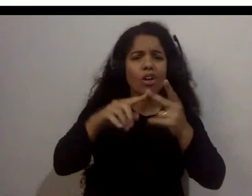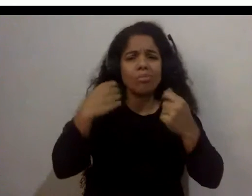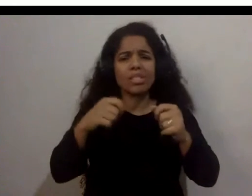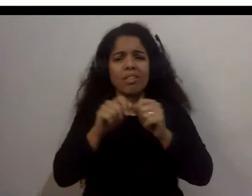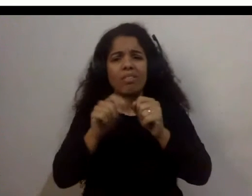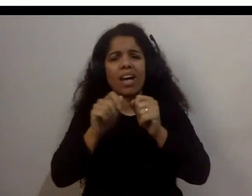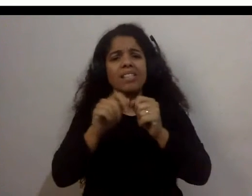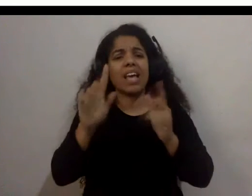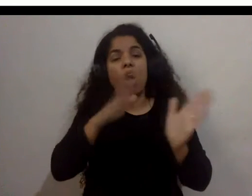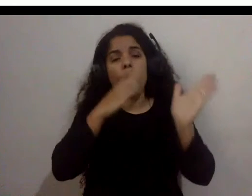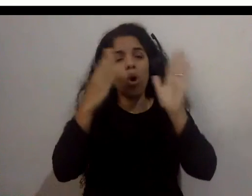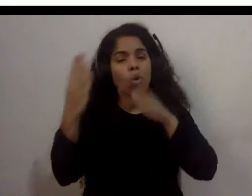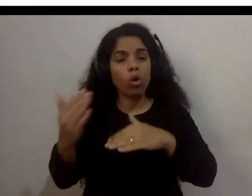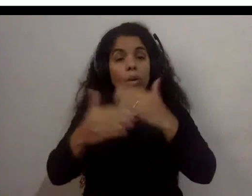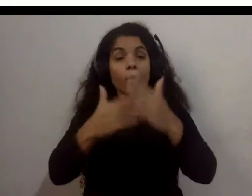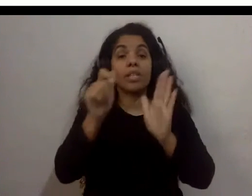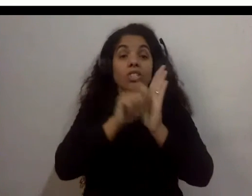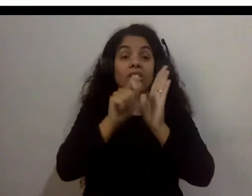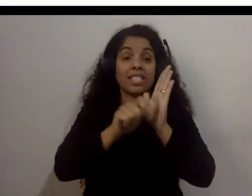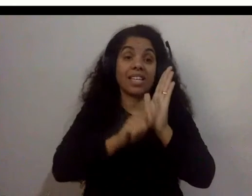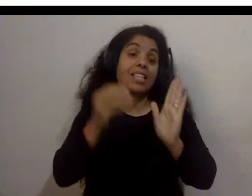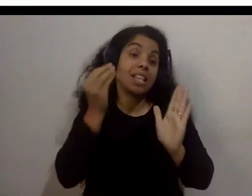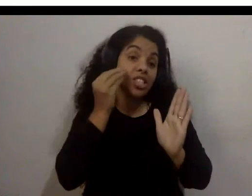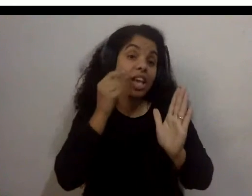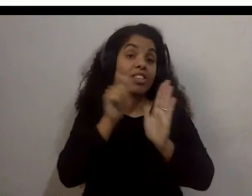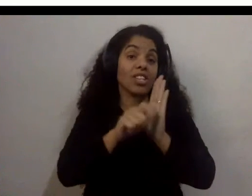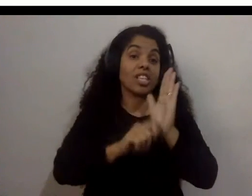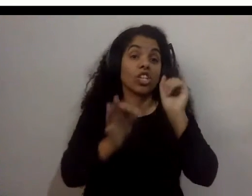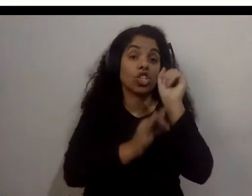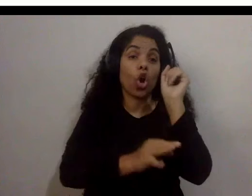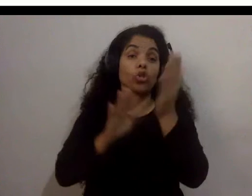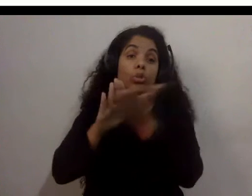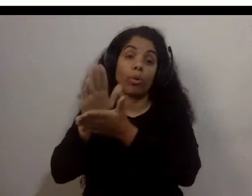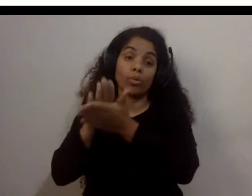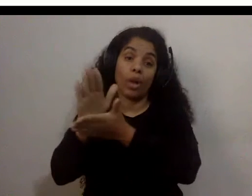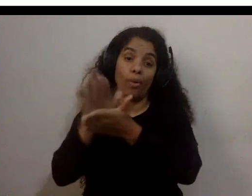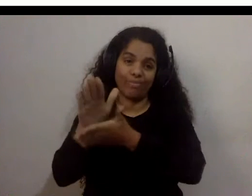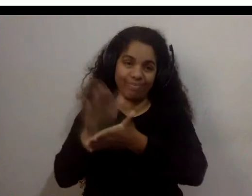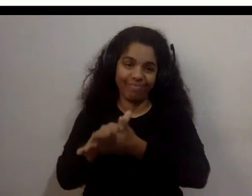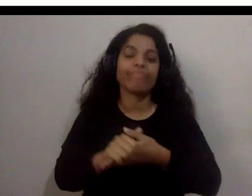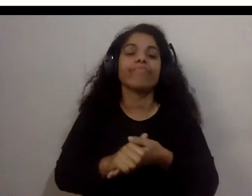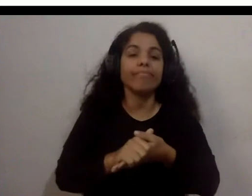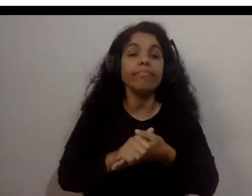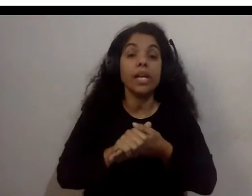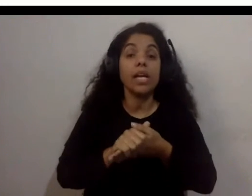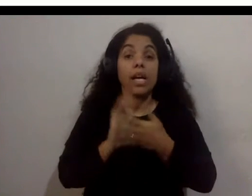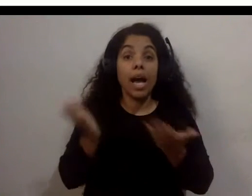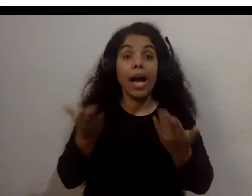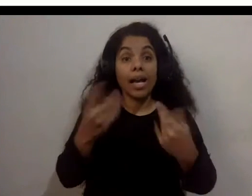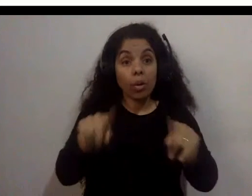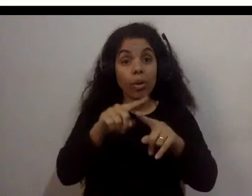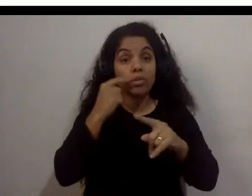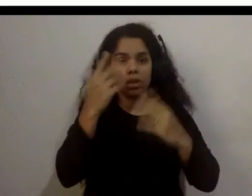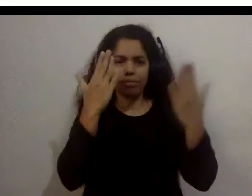fazer ao longo do meu processo de escrita de teste e escrita de código de produção. E aí, no final das contas, quando